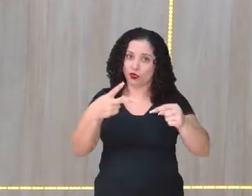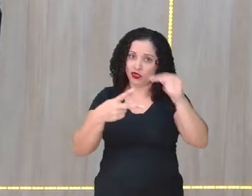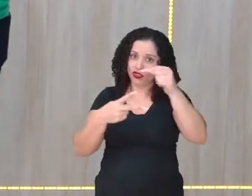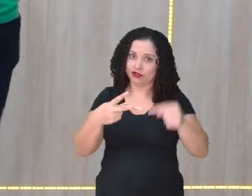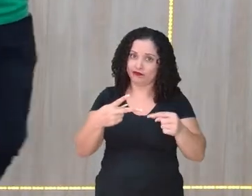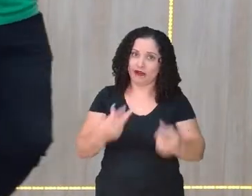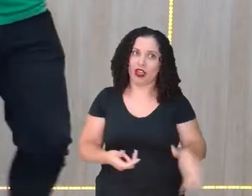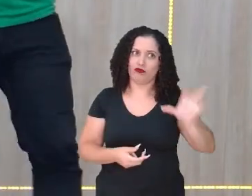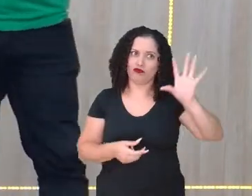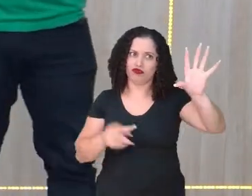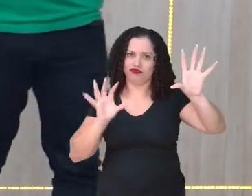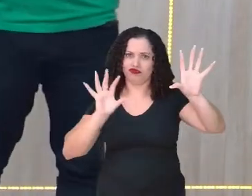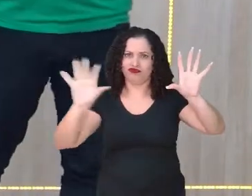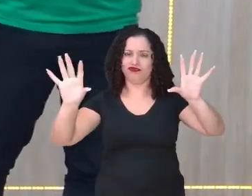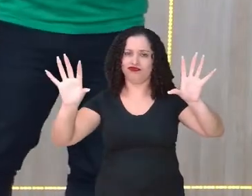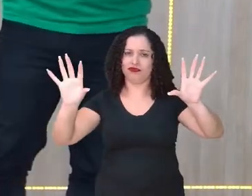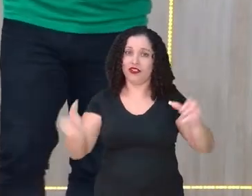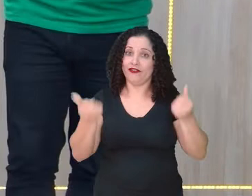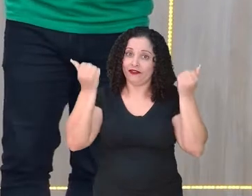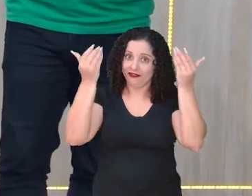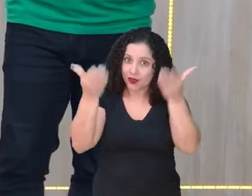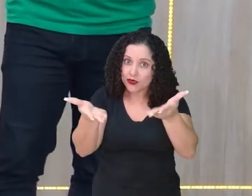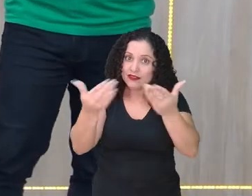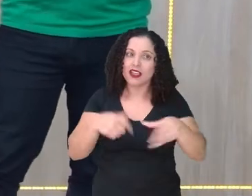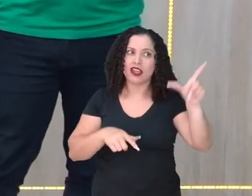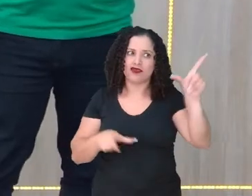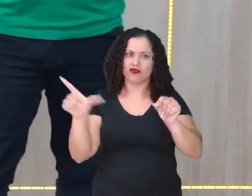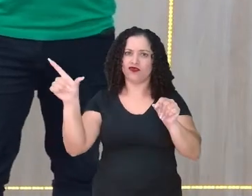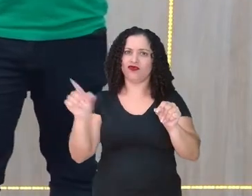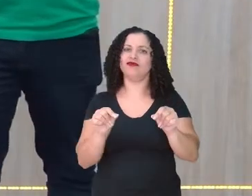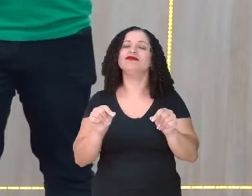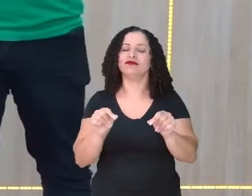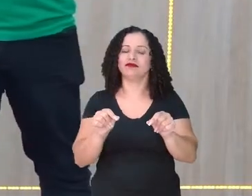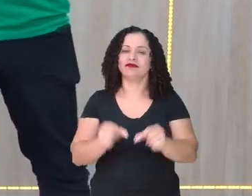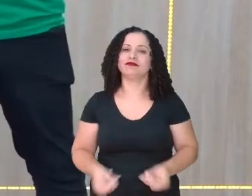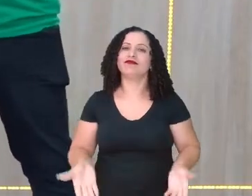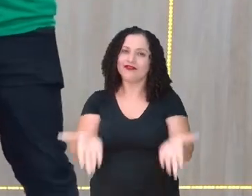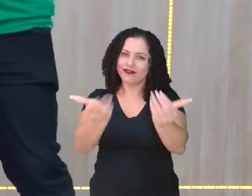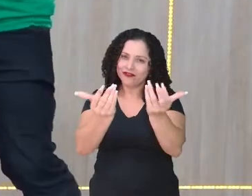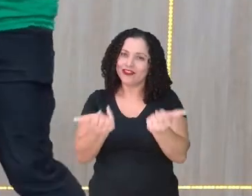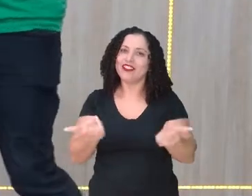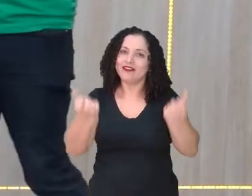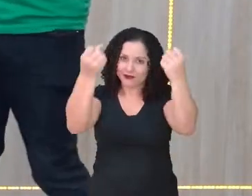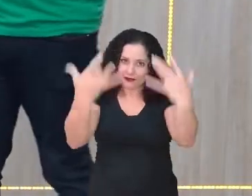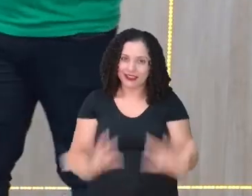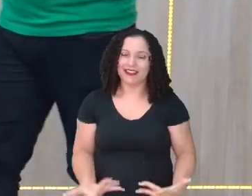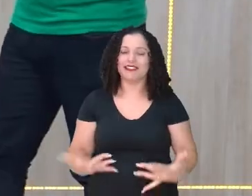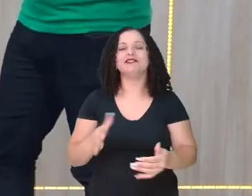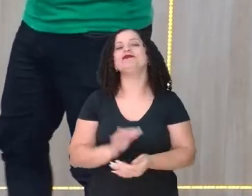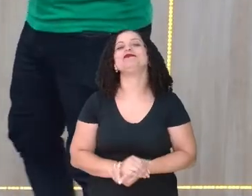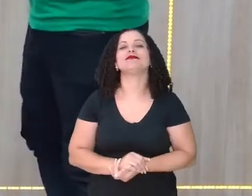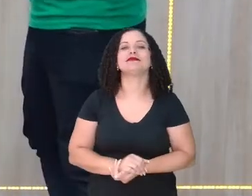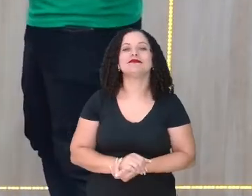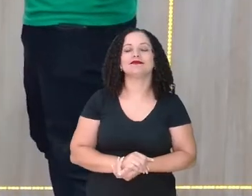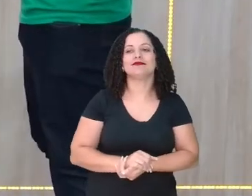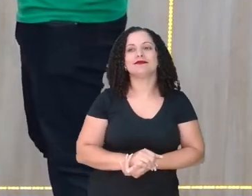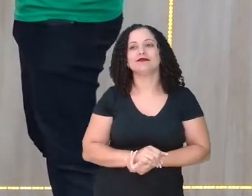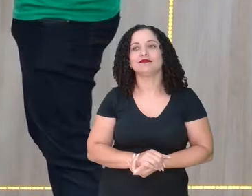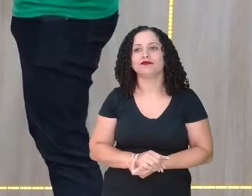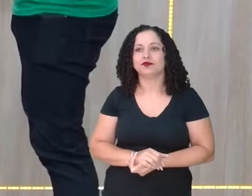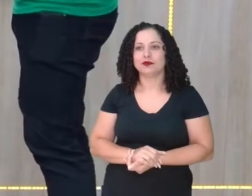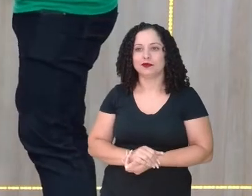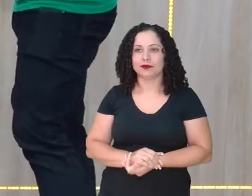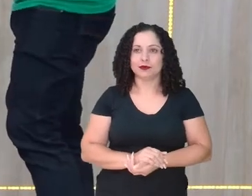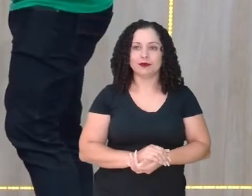é a certa. E você que precisa deduzir um pouquinho mais. Mas vem comigo que isso vai dar certo, tá bom? Vamos